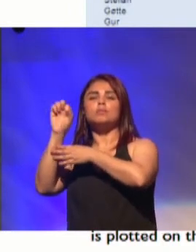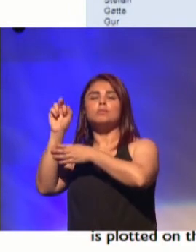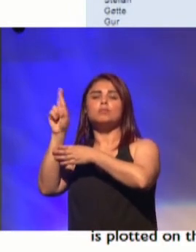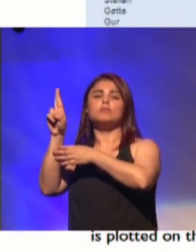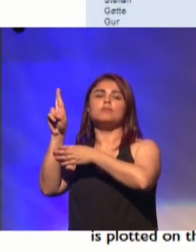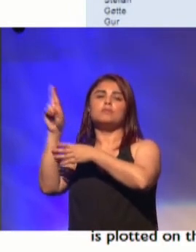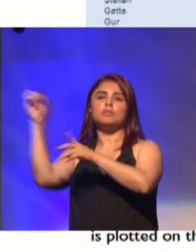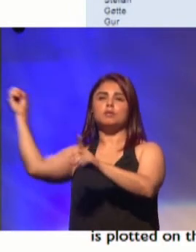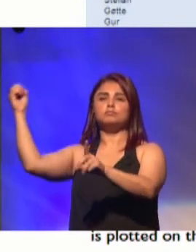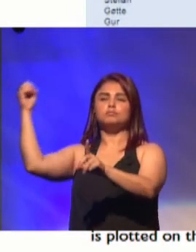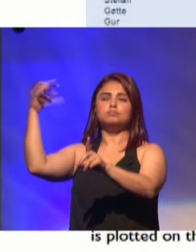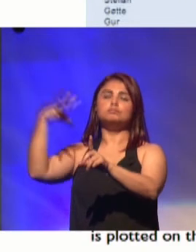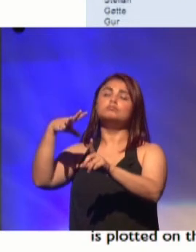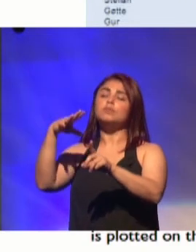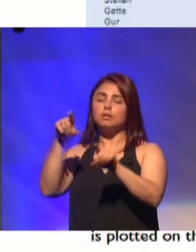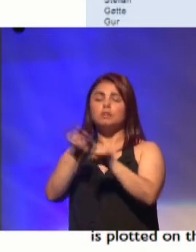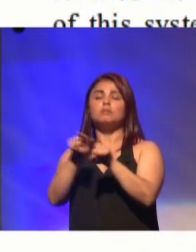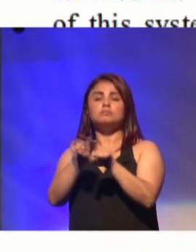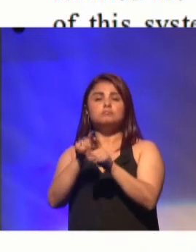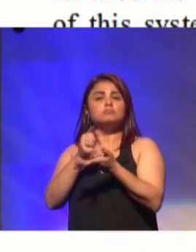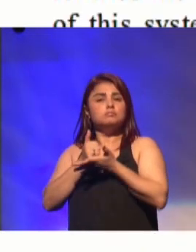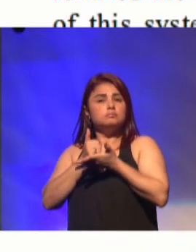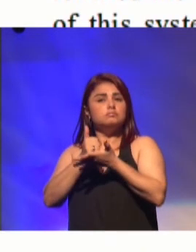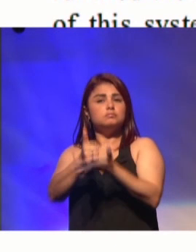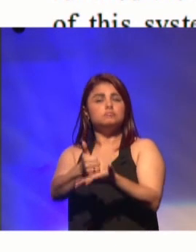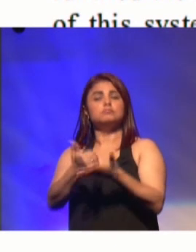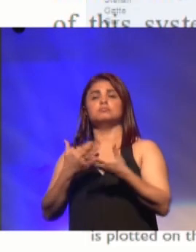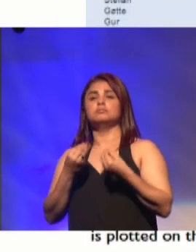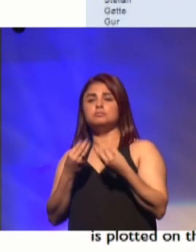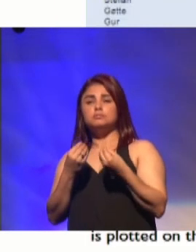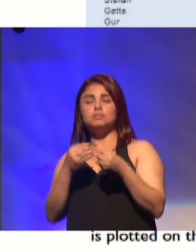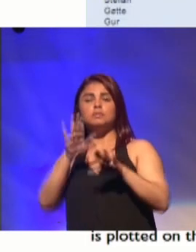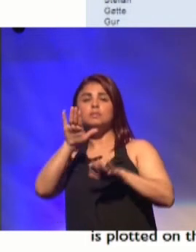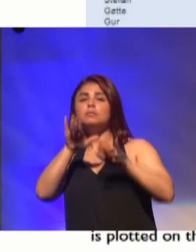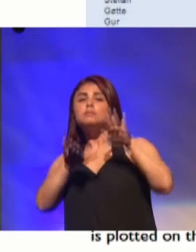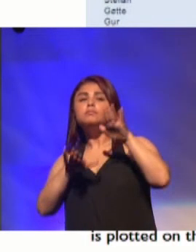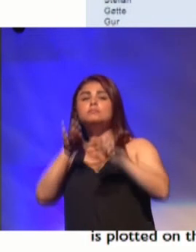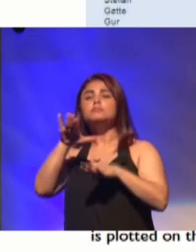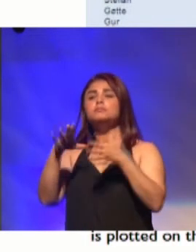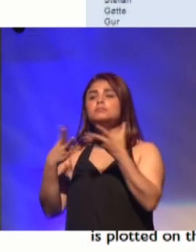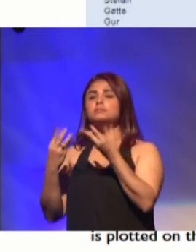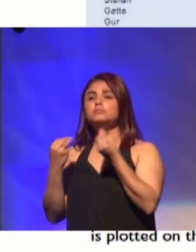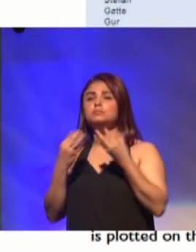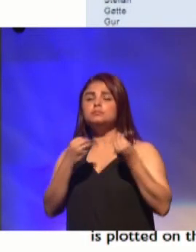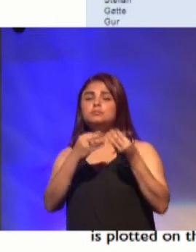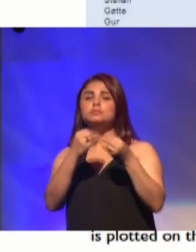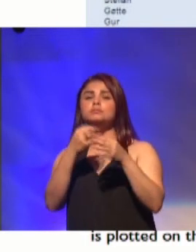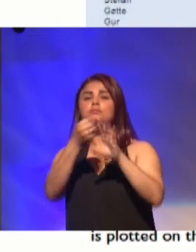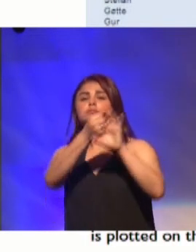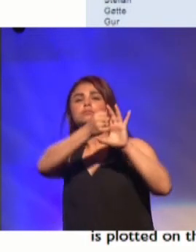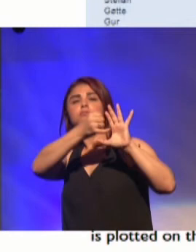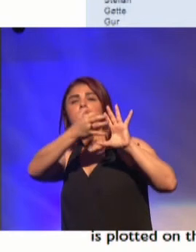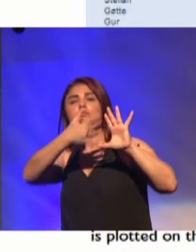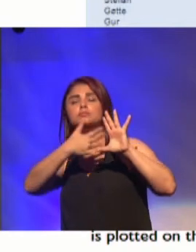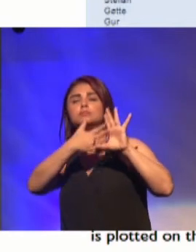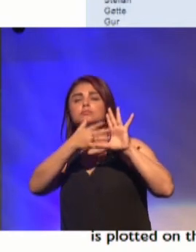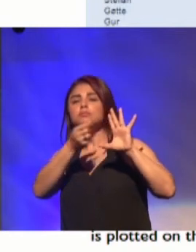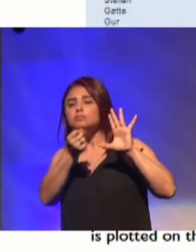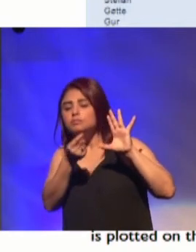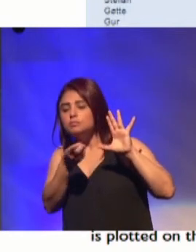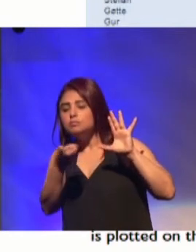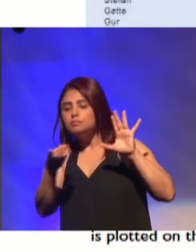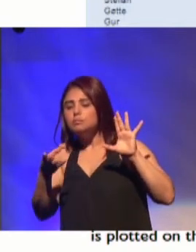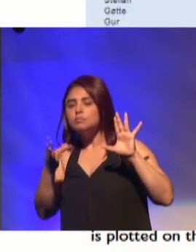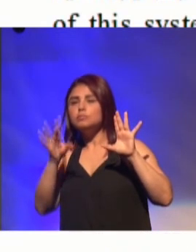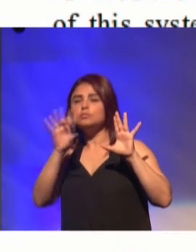destaquei, que também é muito favorável, né? Mas depende muito das características de dose que a